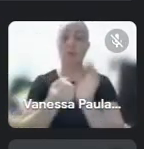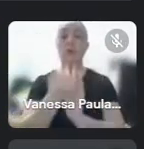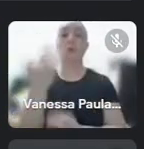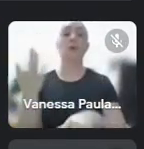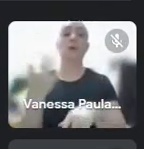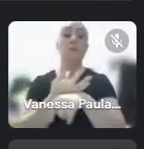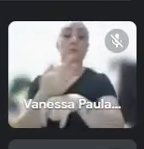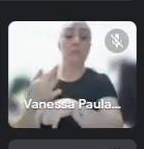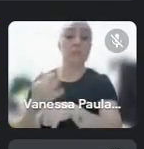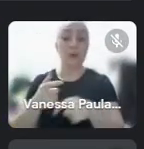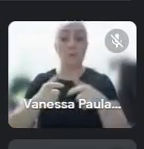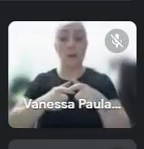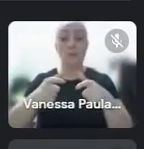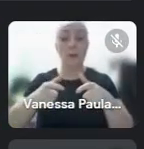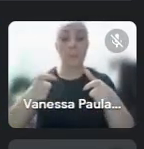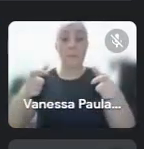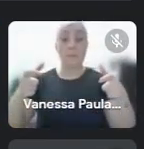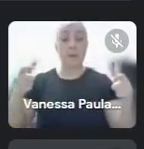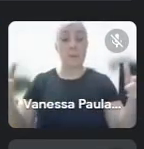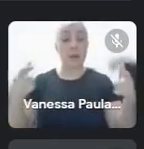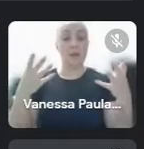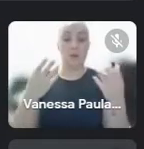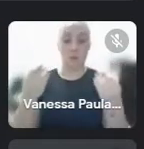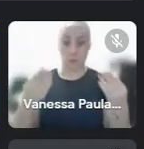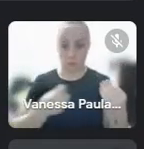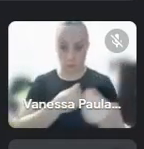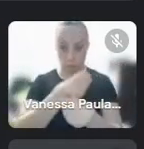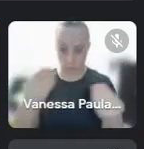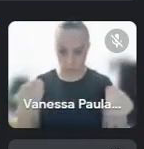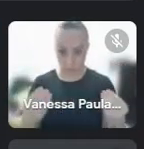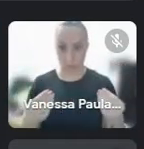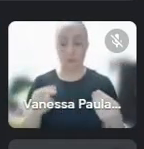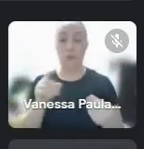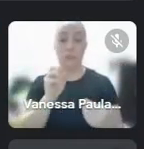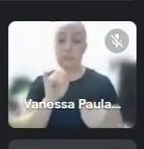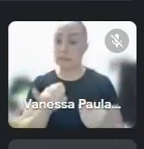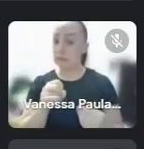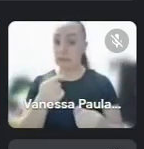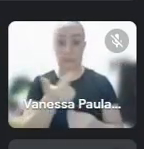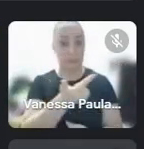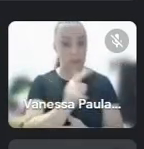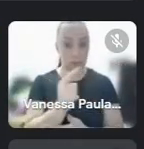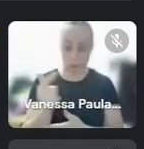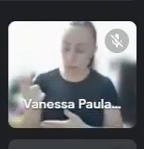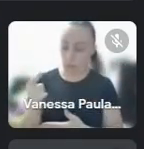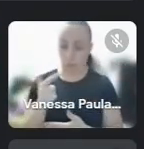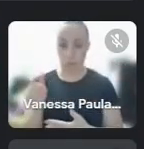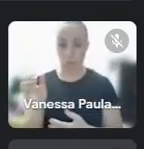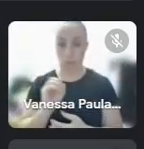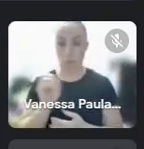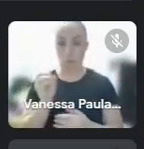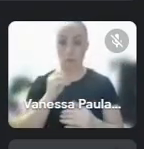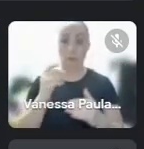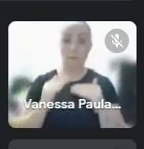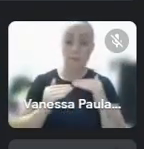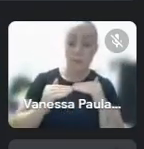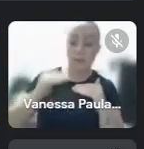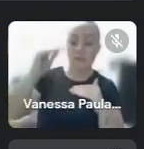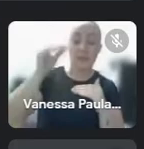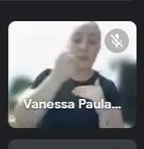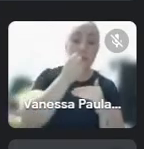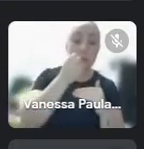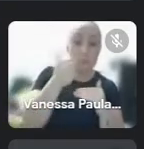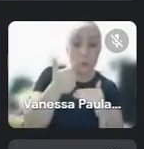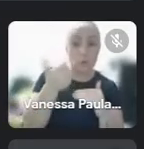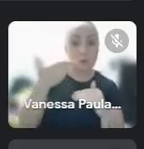água está aumentando, né? E se não está elevado o suficiente